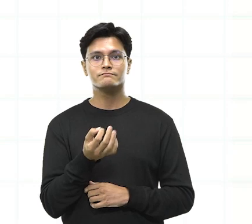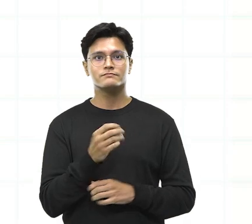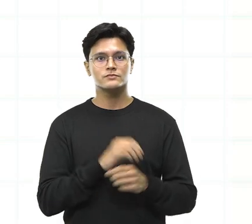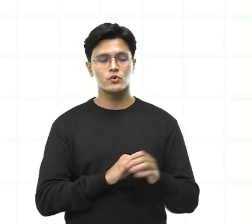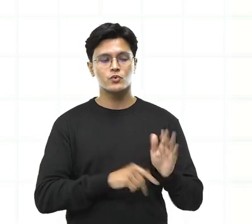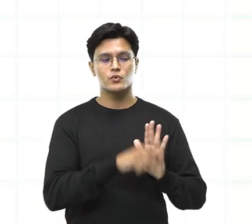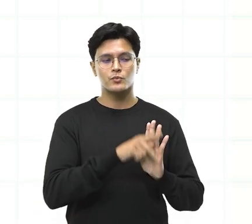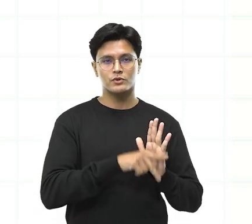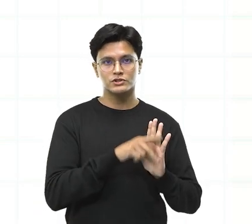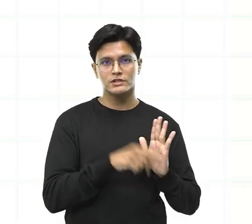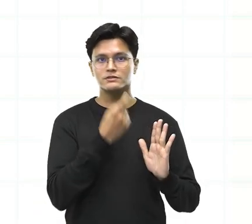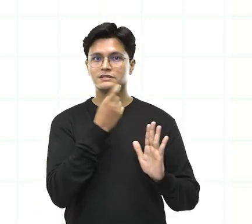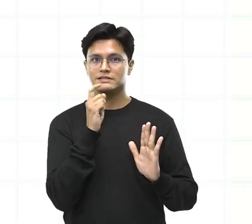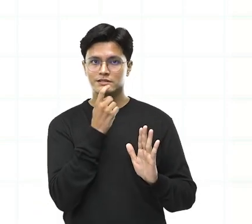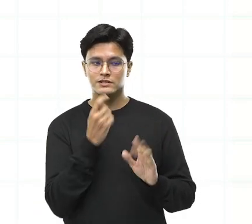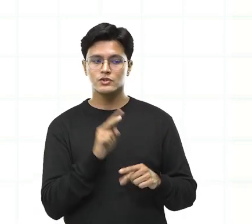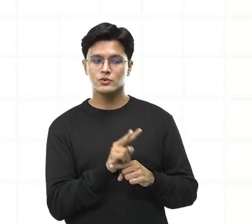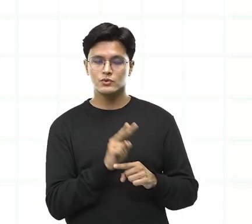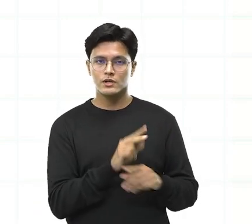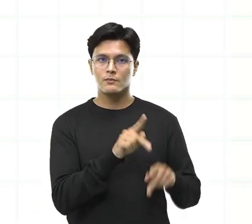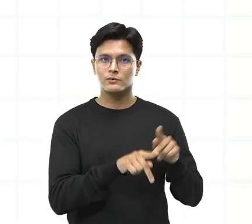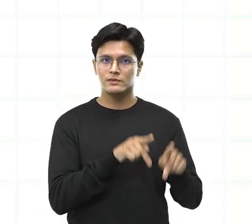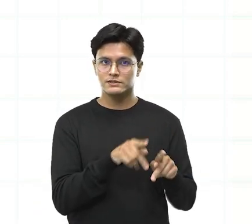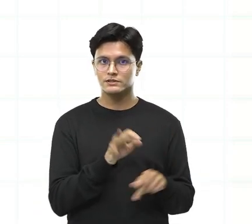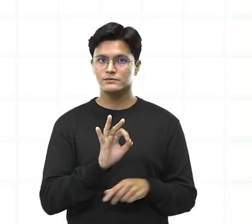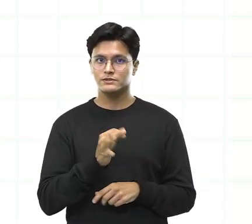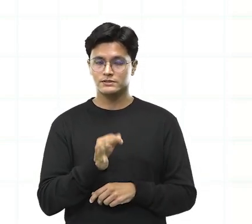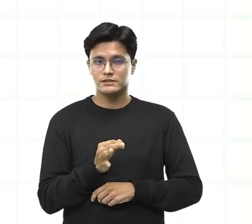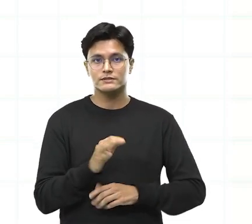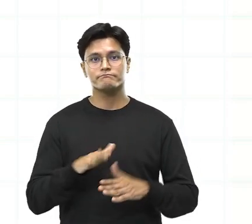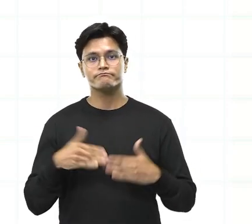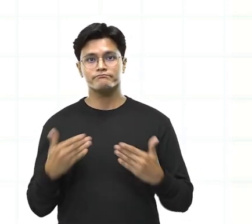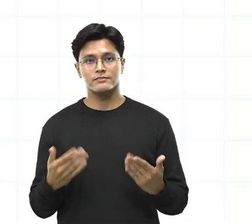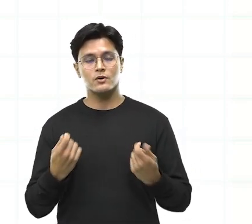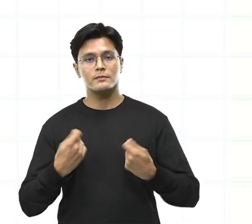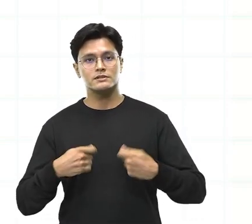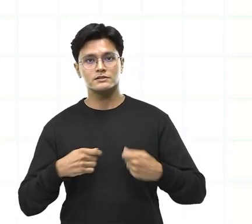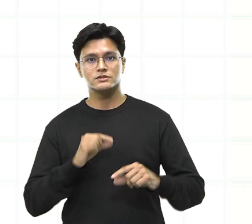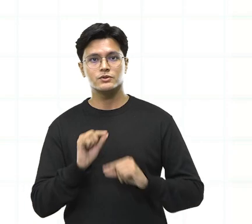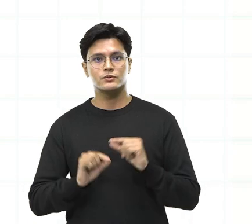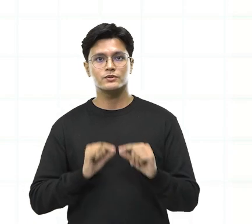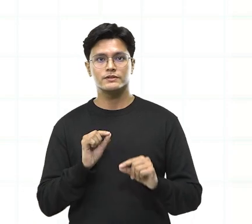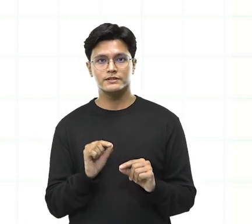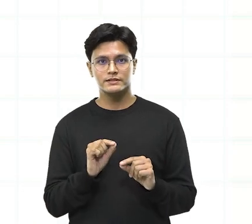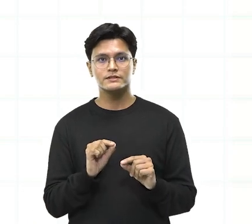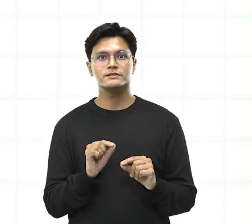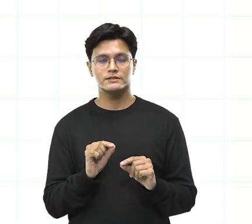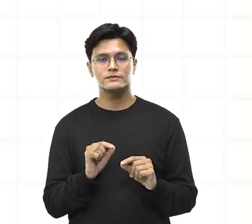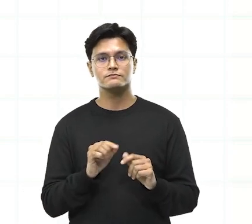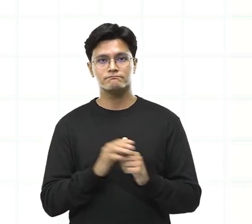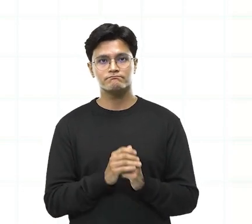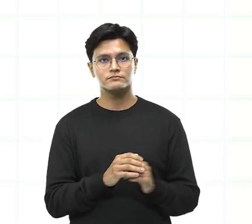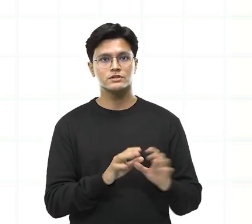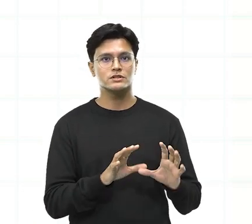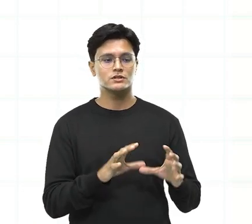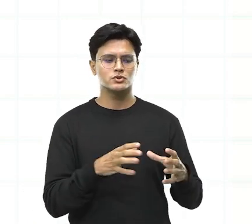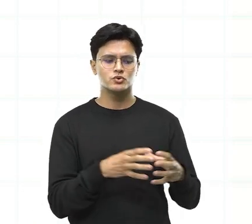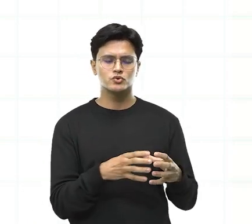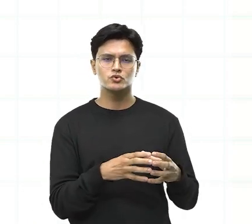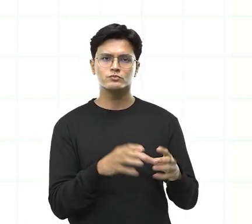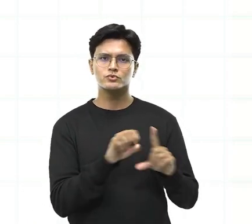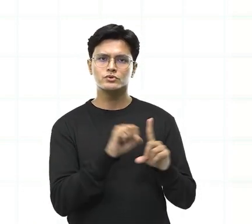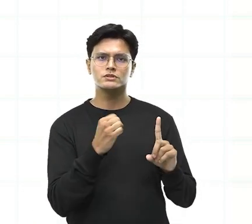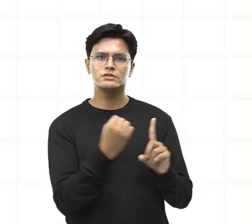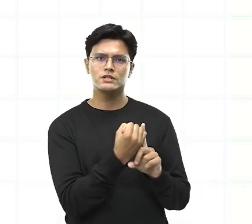procedimentos, né, odontológicos na população. Então eu tenho que ver, né? Aqui quando eu digo de esfera social, eu tenho que ver